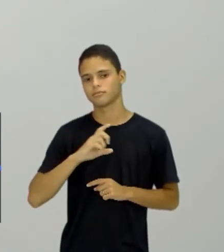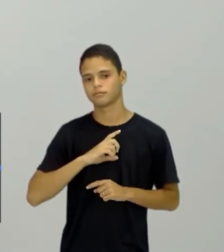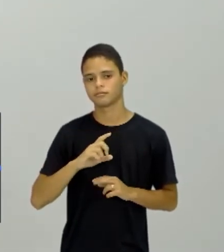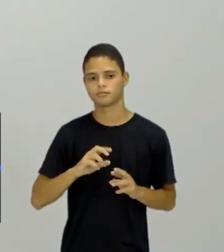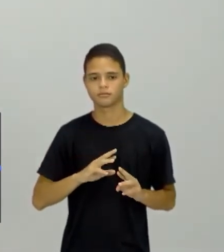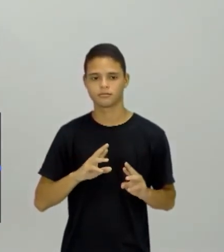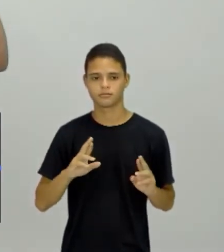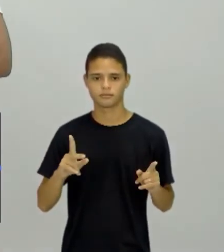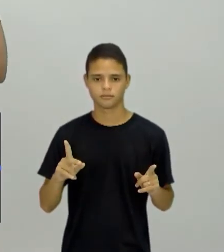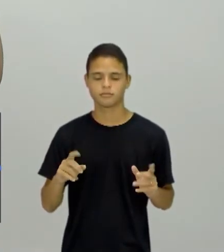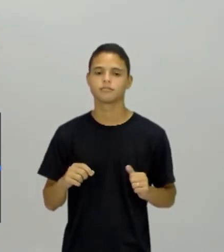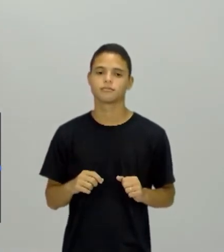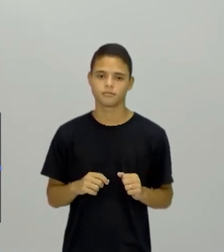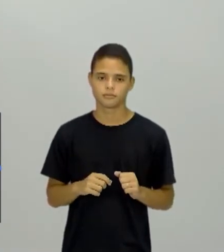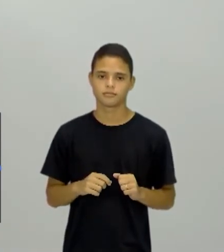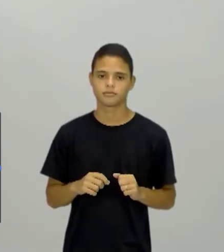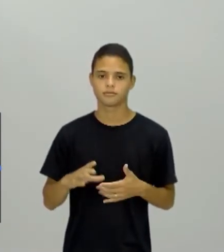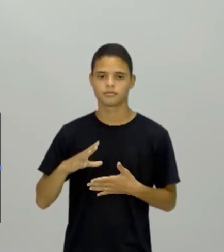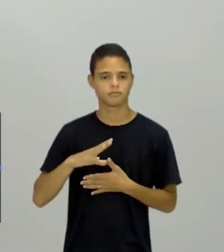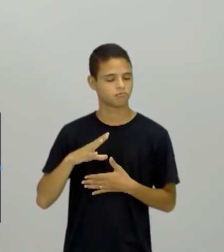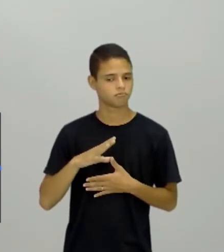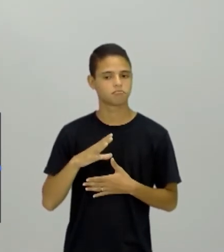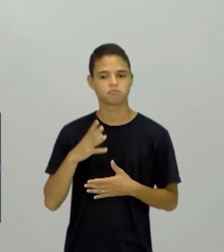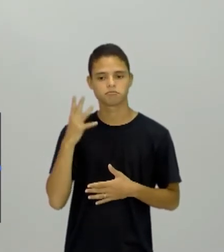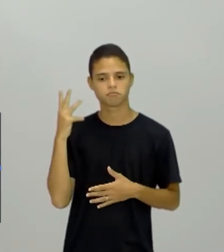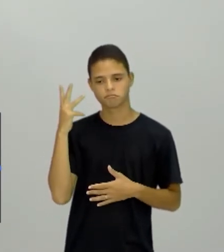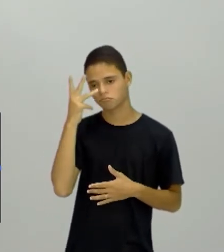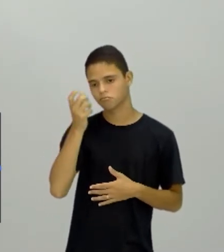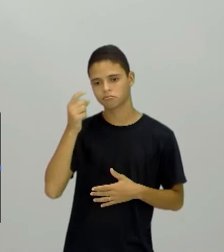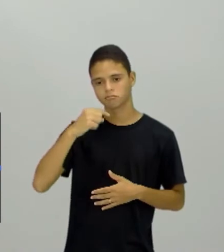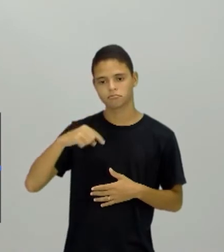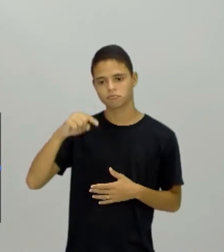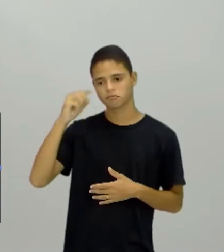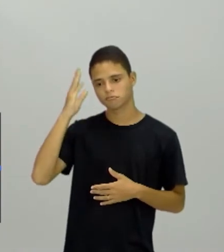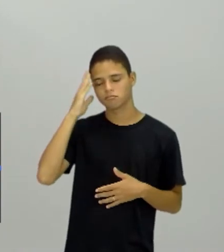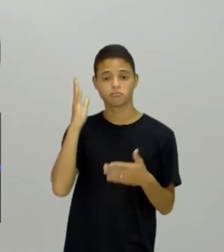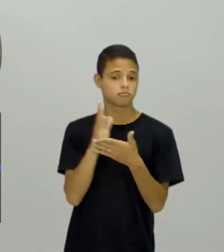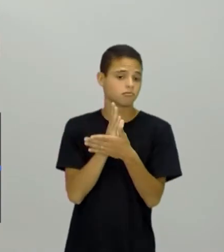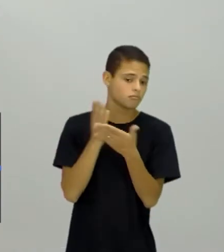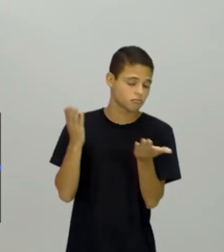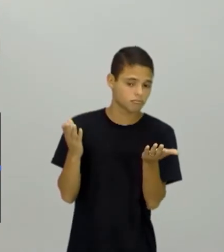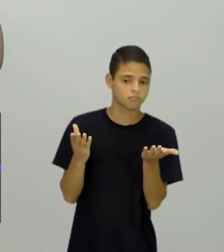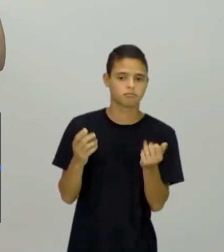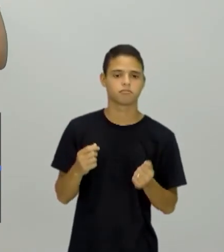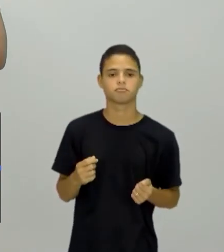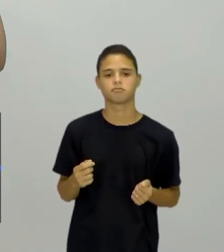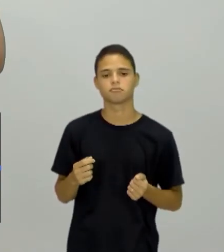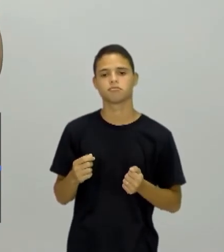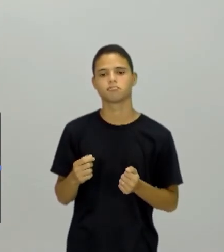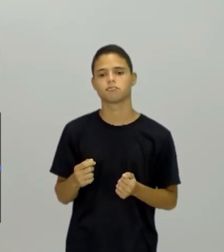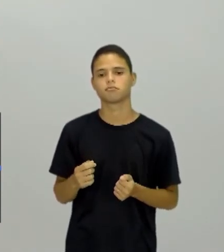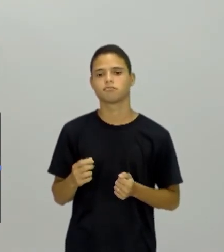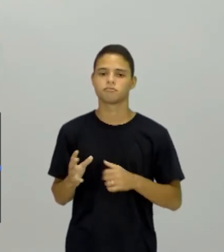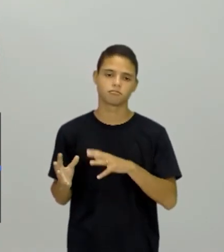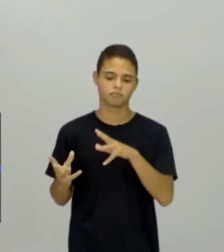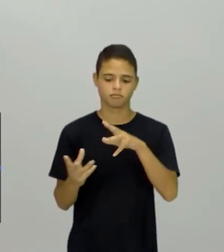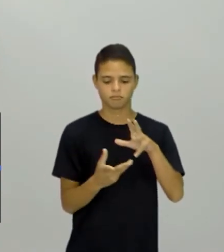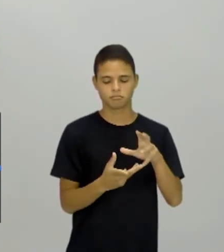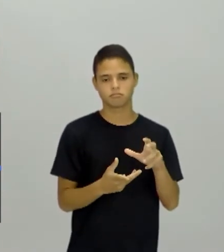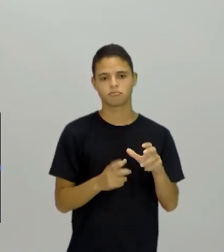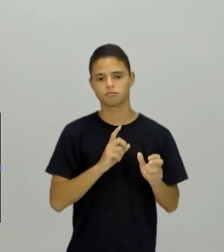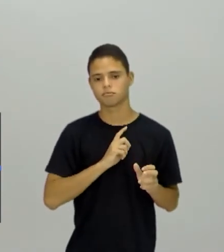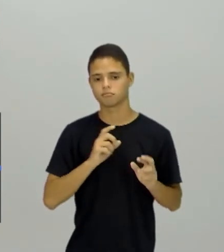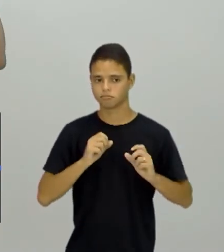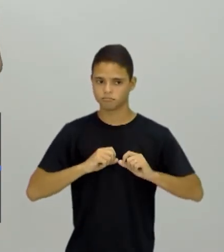mapa gravitacional bonito para a gente saber algumas coisas sobre a Terra, mas está em escala exagerada, só para